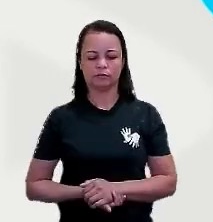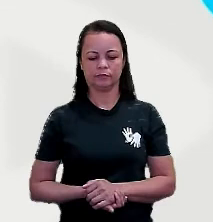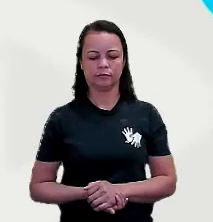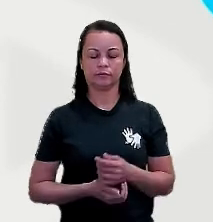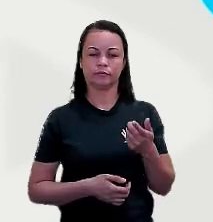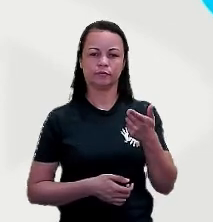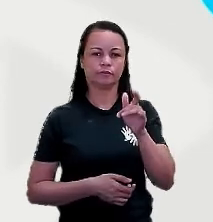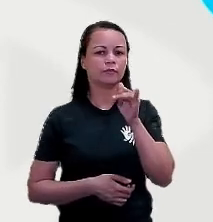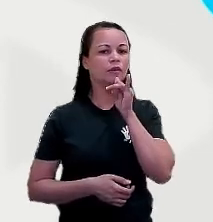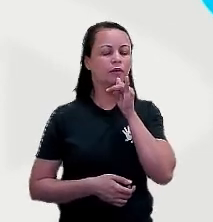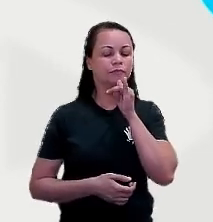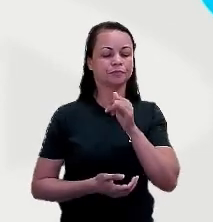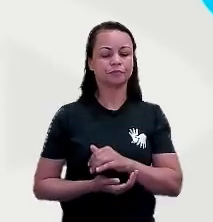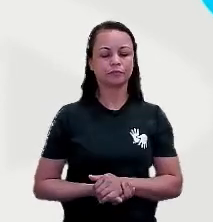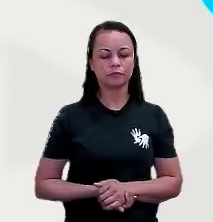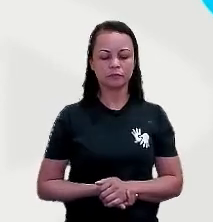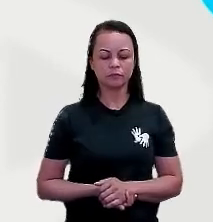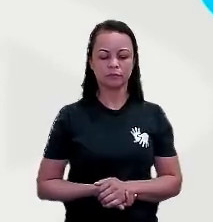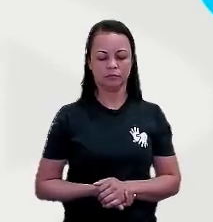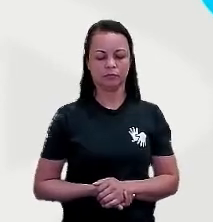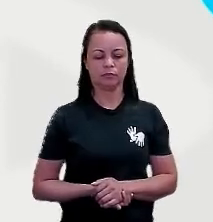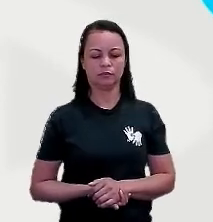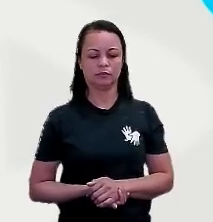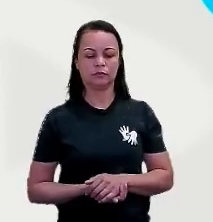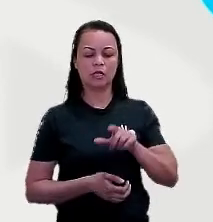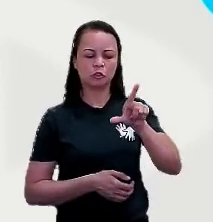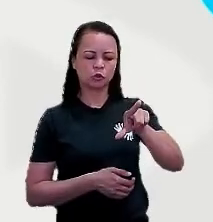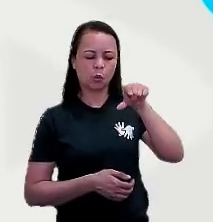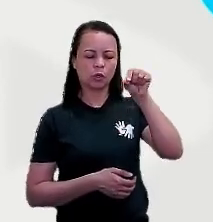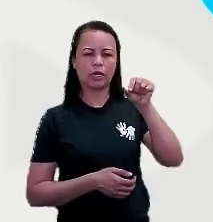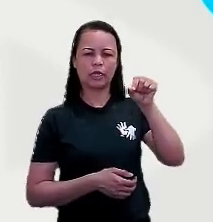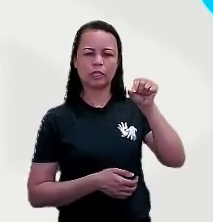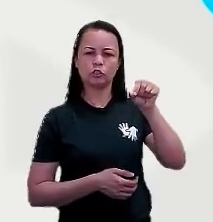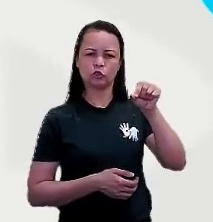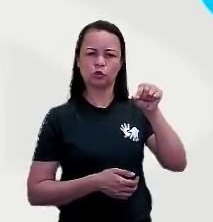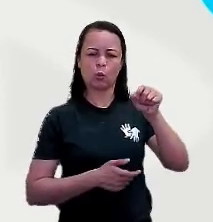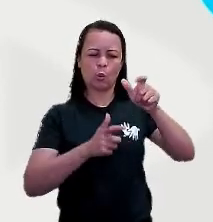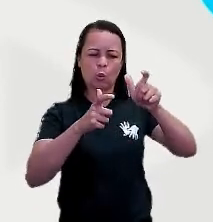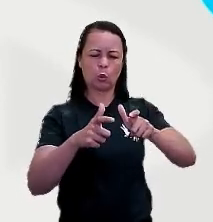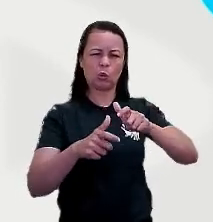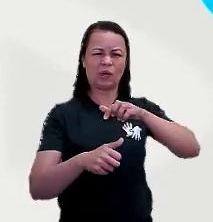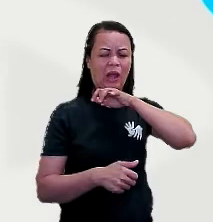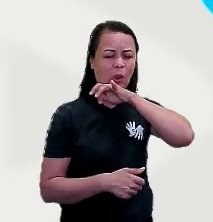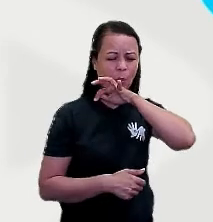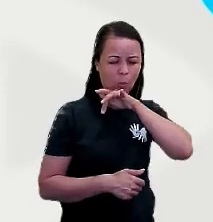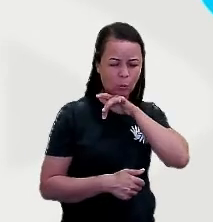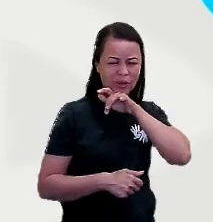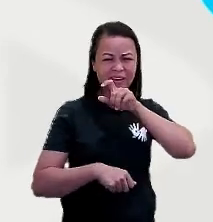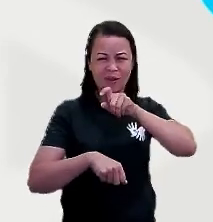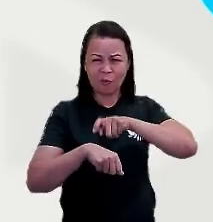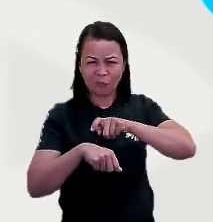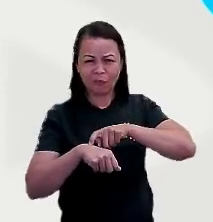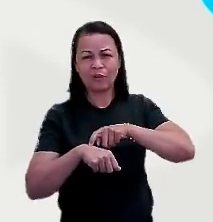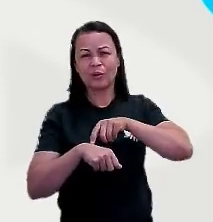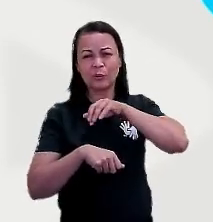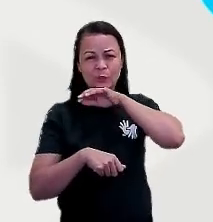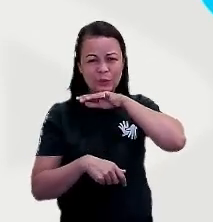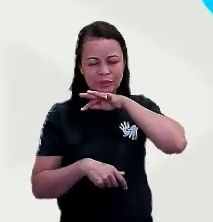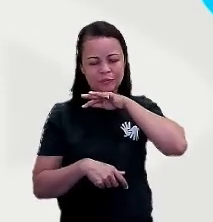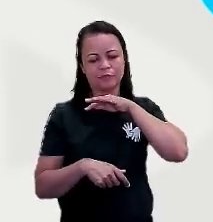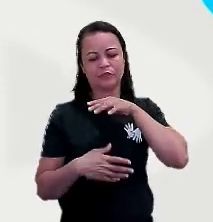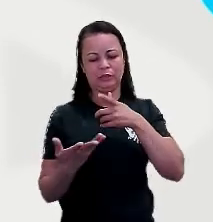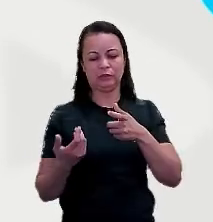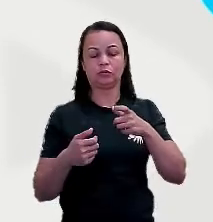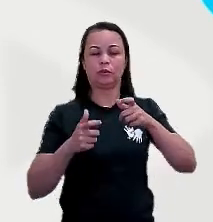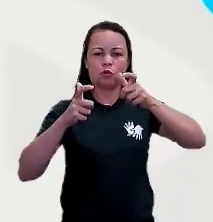Outro exemplo aqui, ó. Escolheste mau lugar e hora. Então, temos lugar e hora.